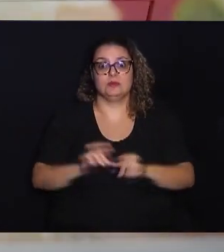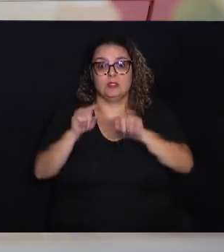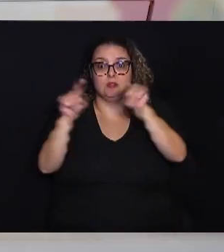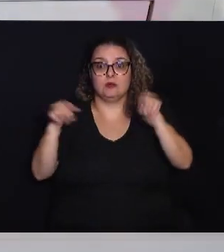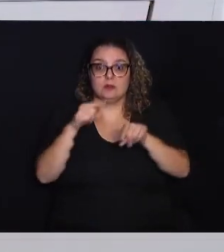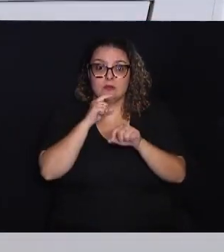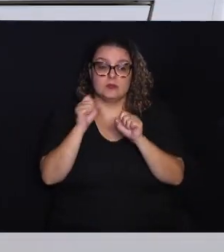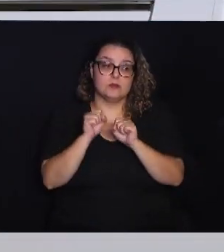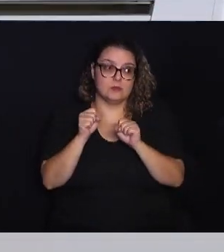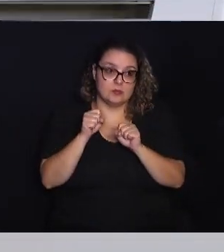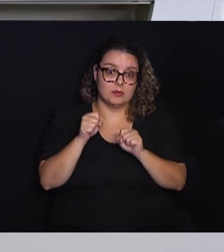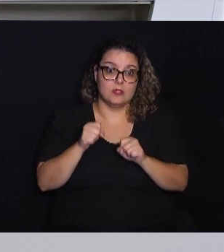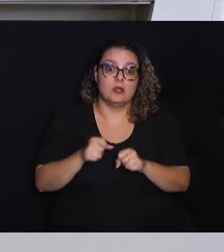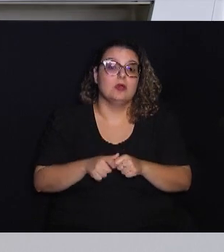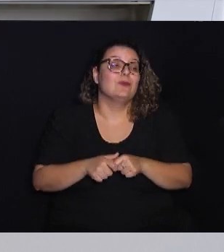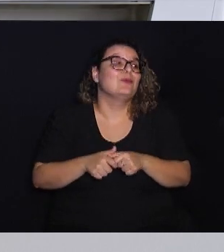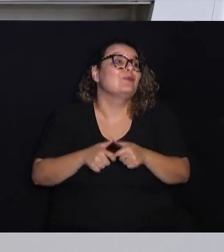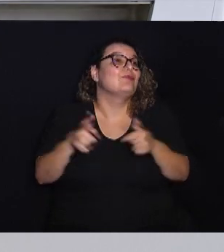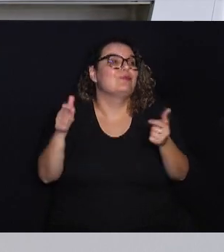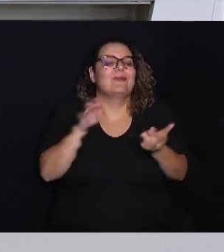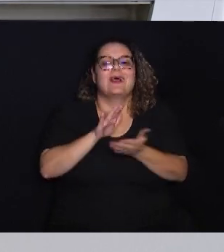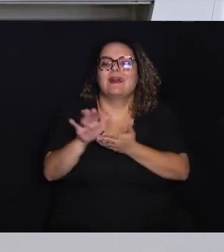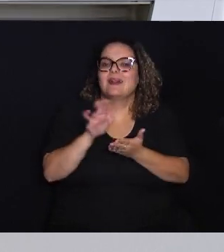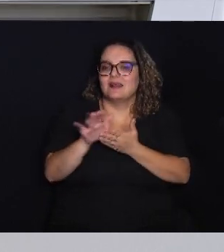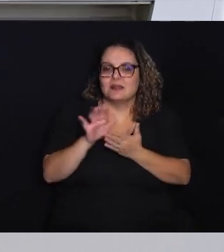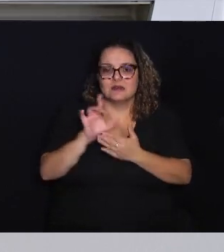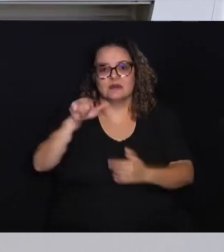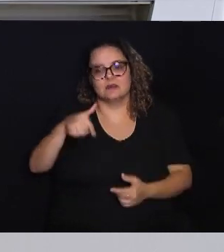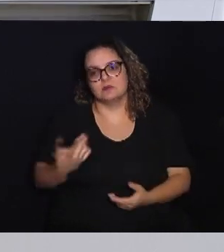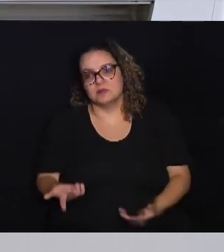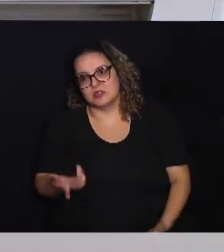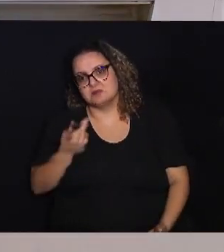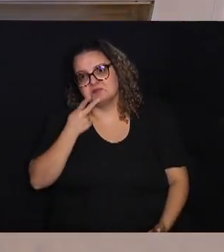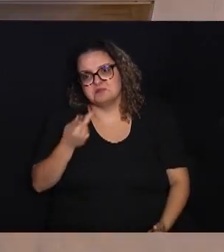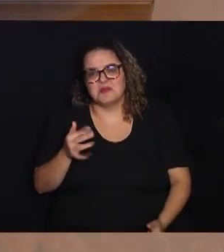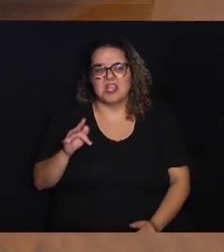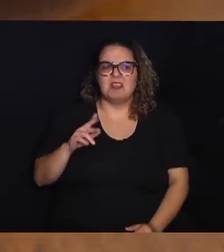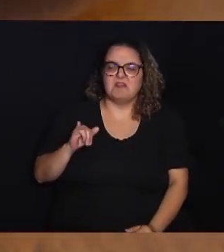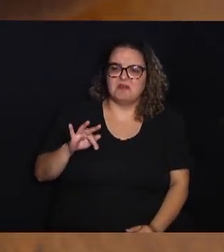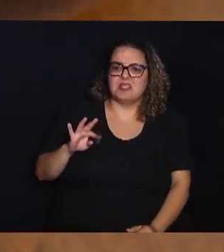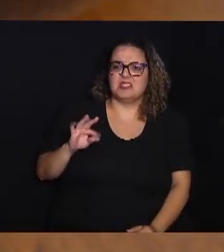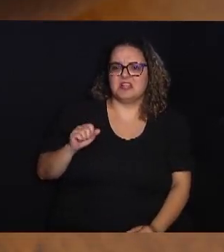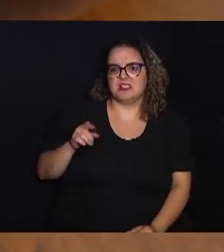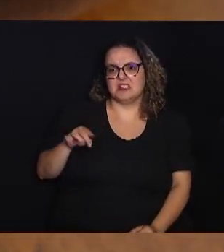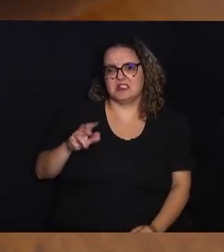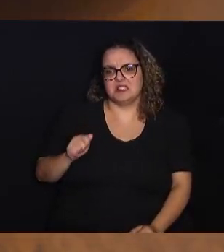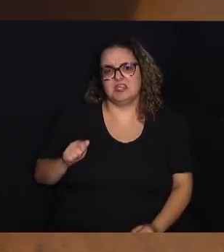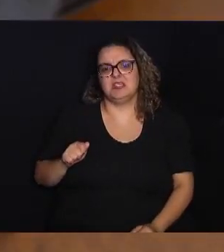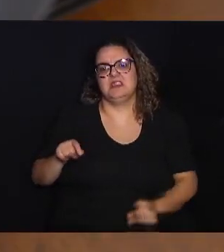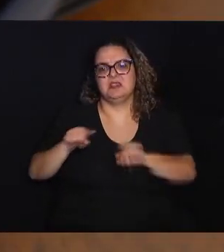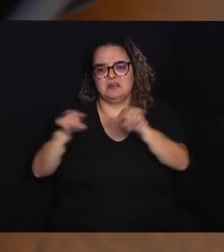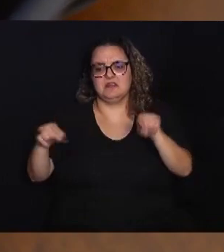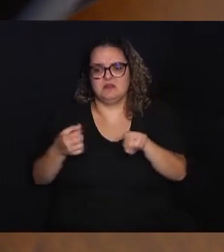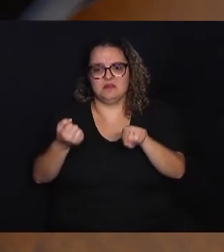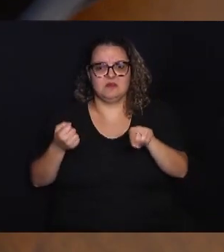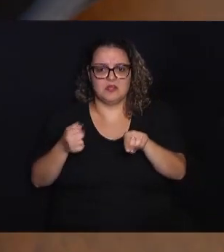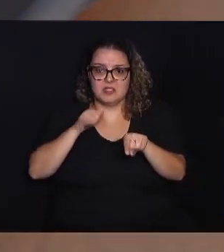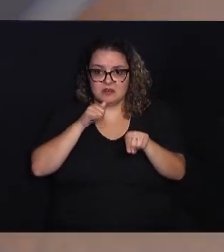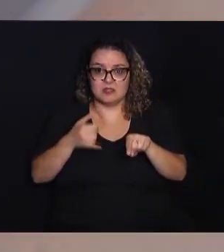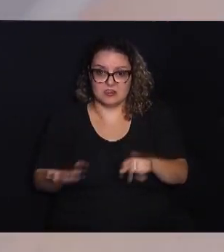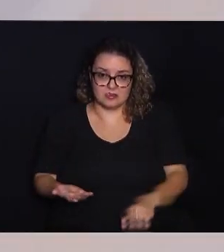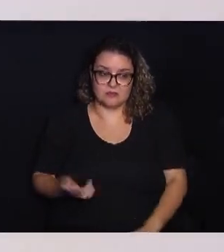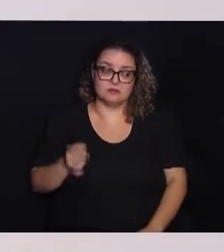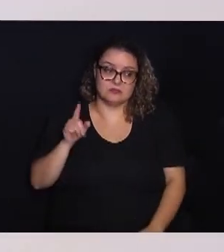geladeira, ar-condicionado são os grandes vilões. Depois deles, eu diria que estão fritadeira elétrica, forno elétrico para quem